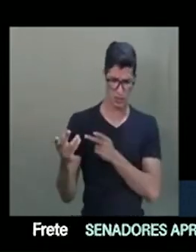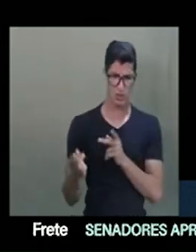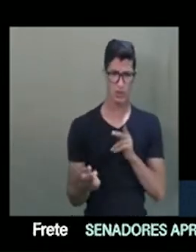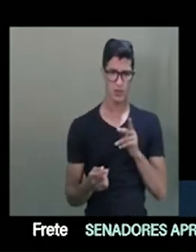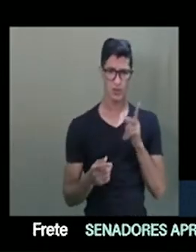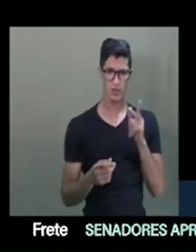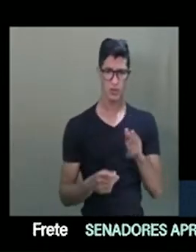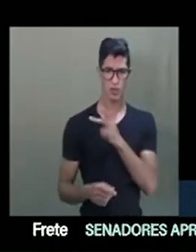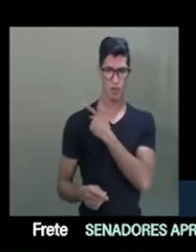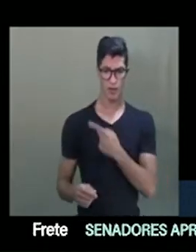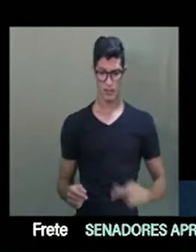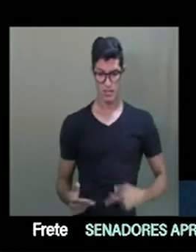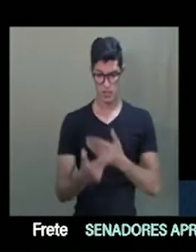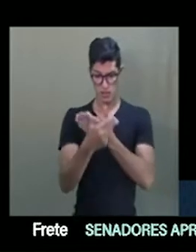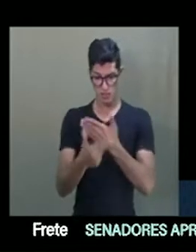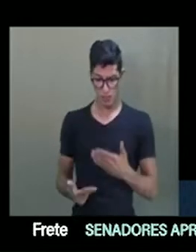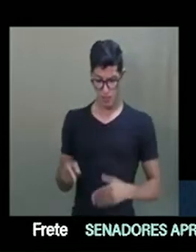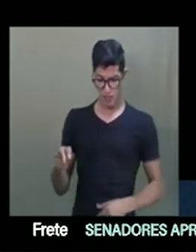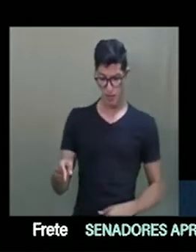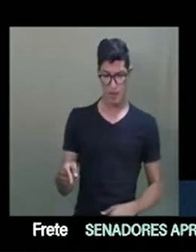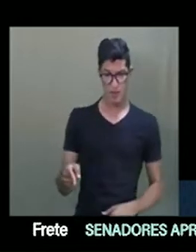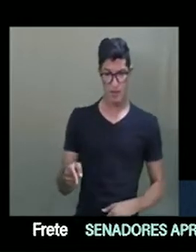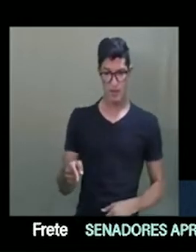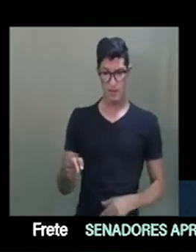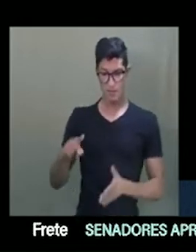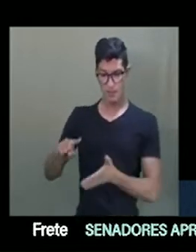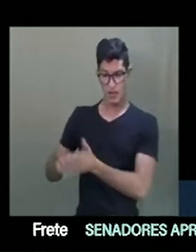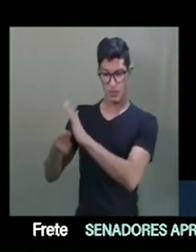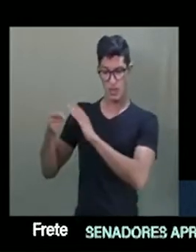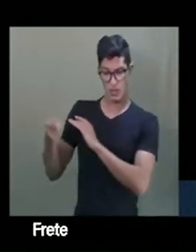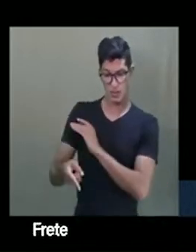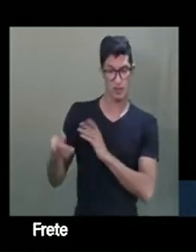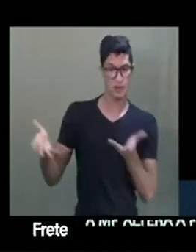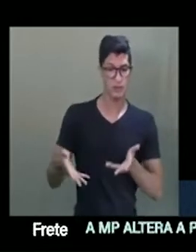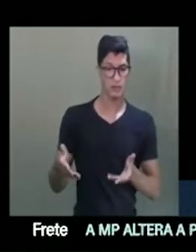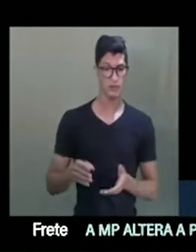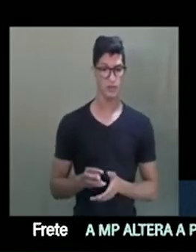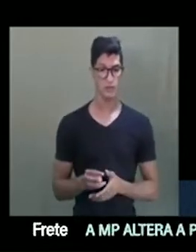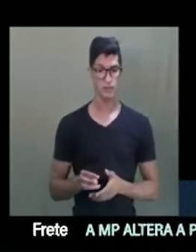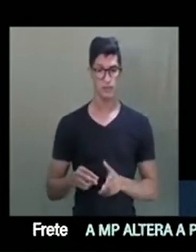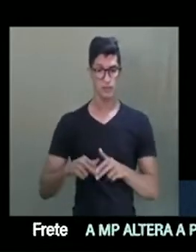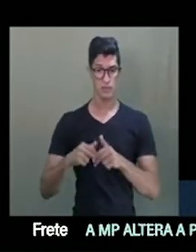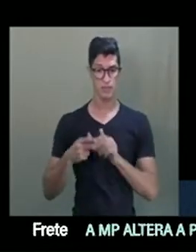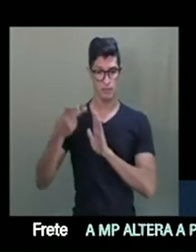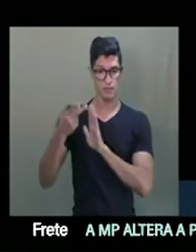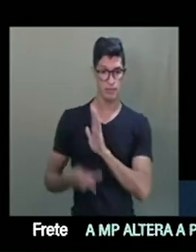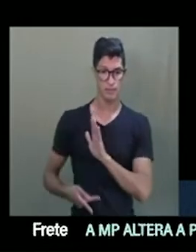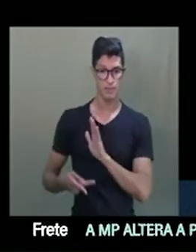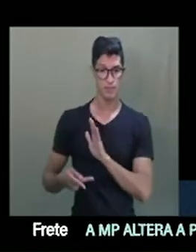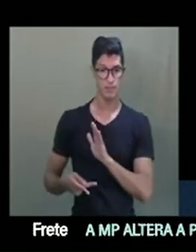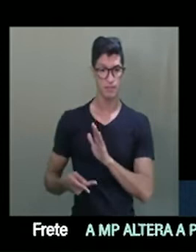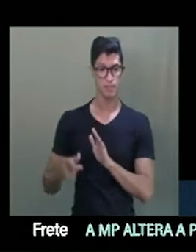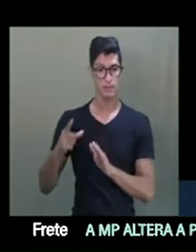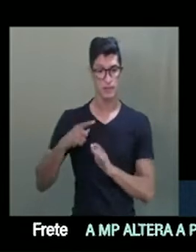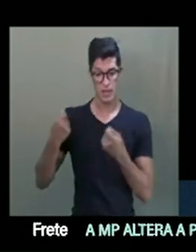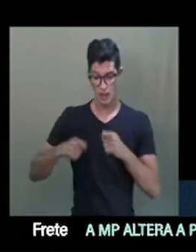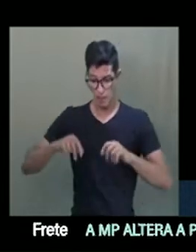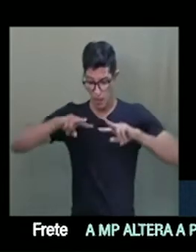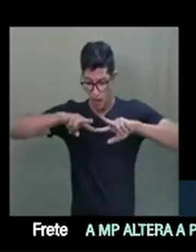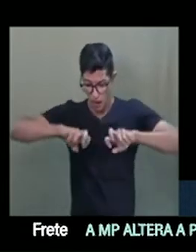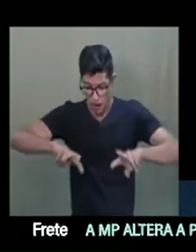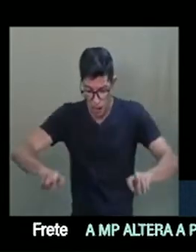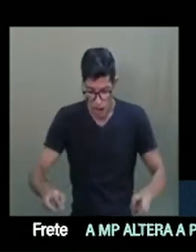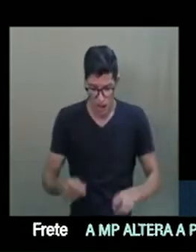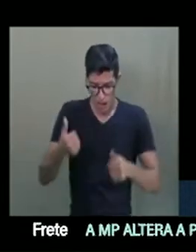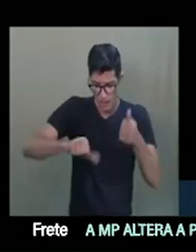enquanto o atual presidente da República acaba de ser denunciado por uma matéria, evidentemente, mas que tem que ser,